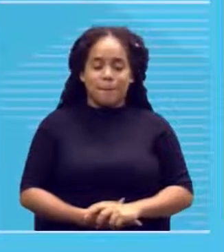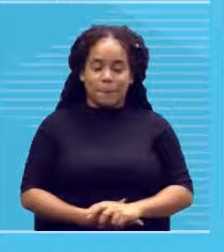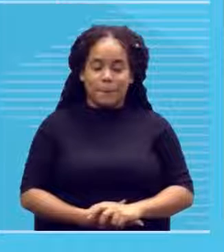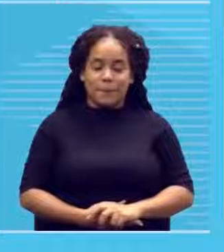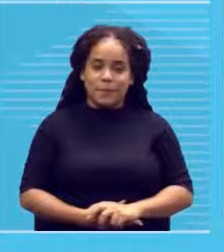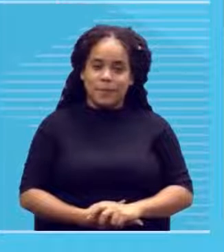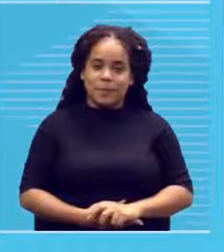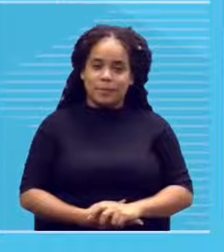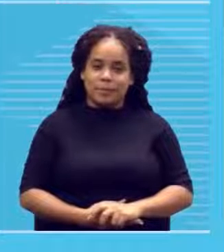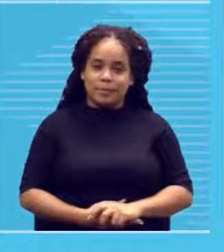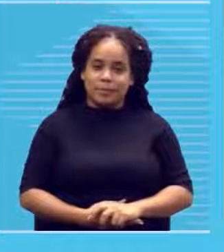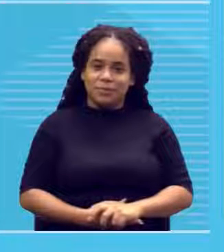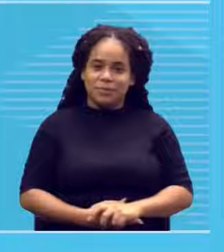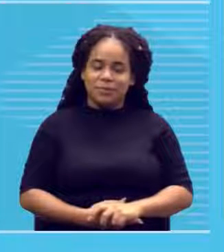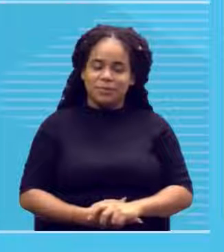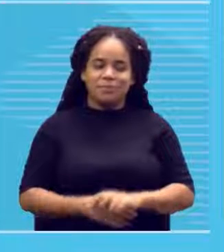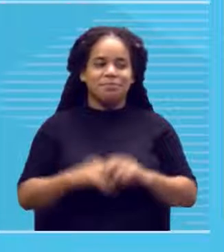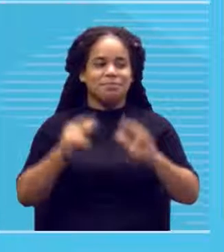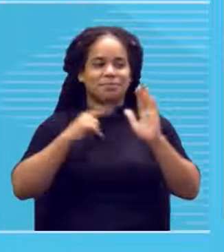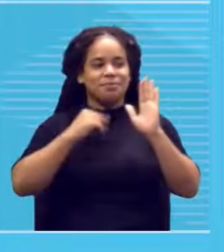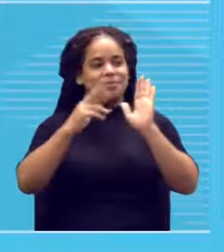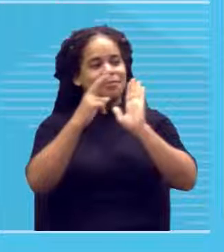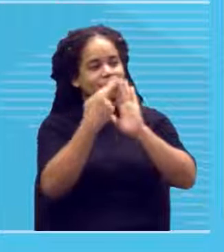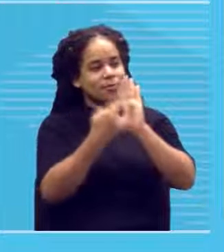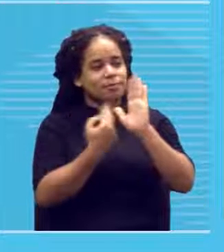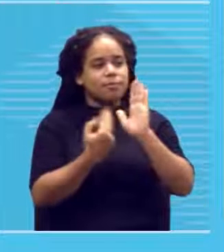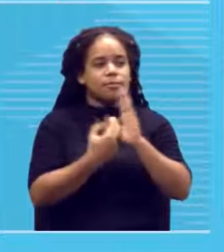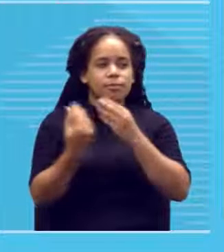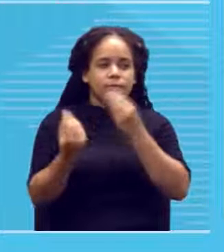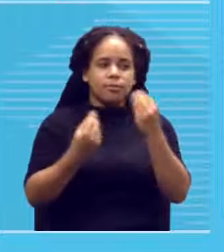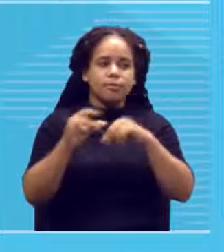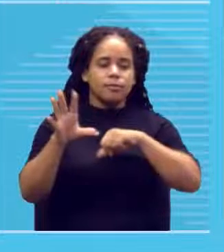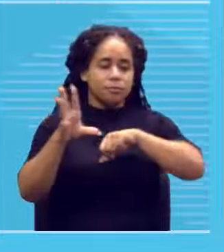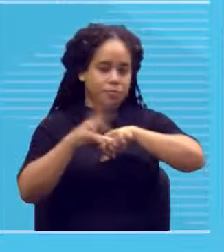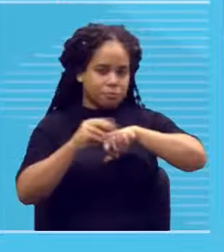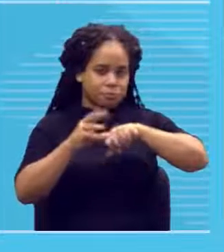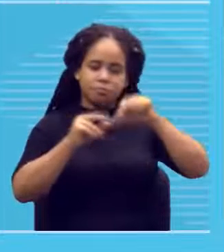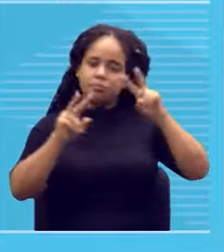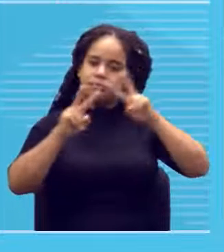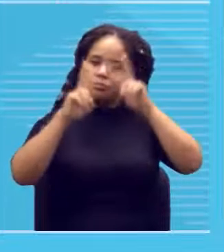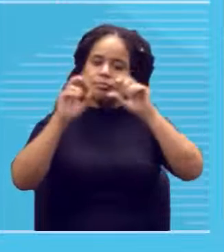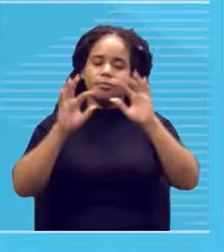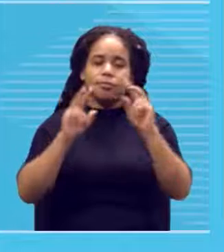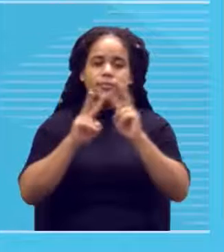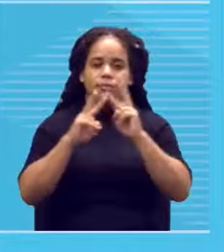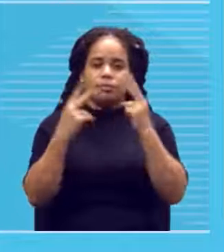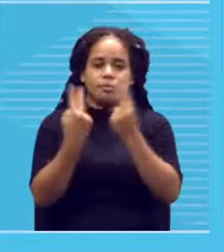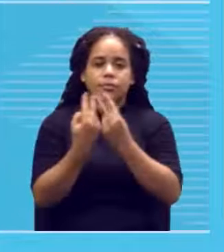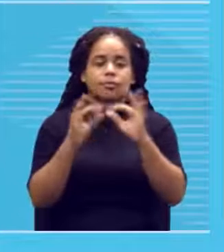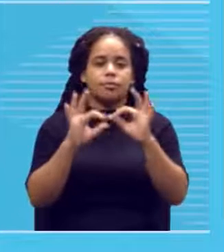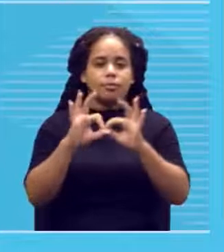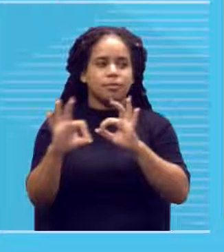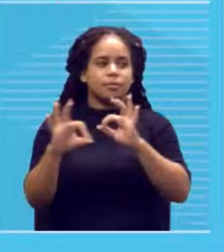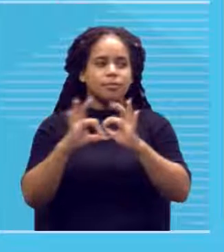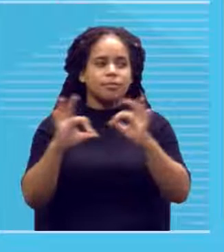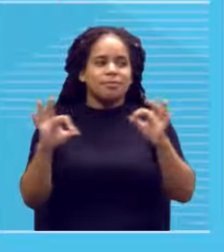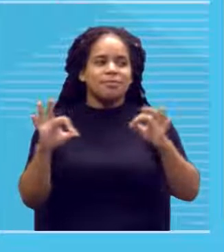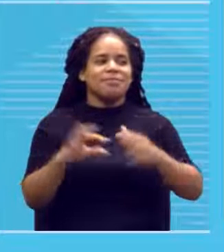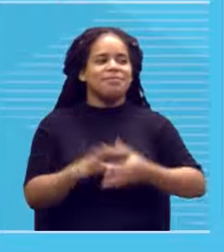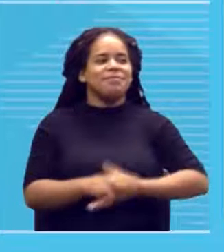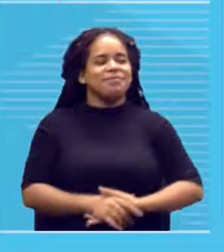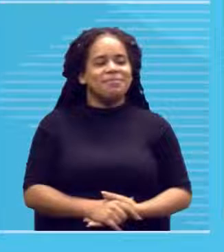nosso roteiro tá objeto de conhecimento quero que vocês tenham conhecimento sobre medidas de volume